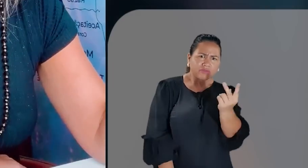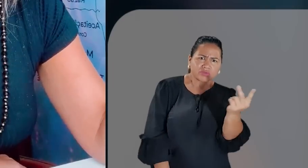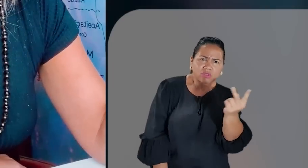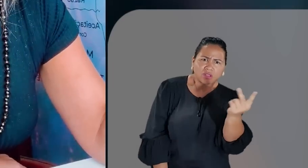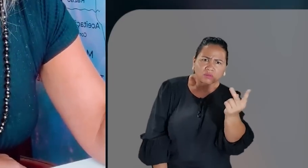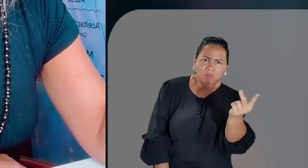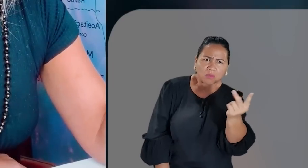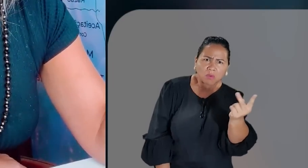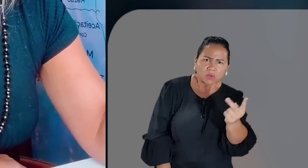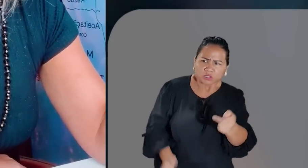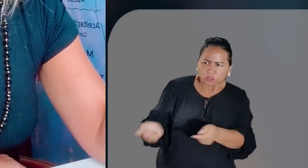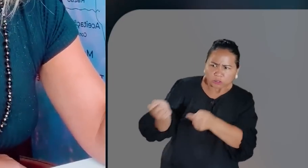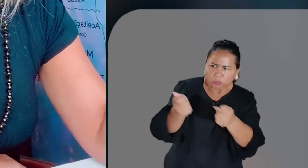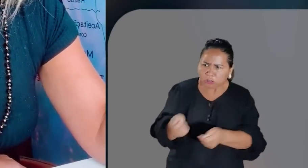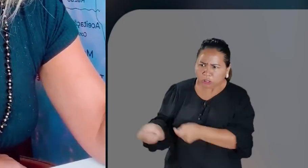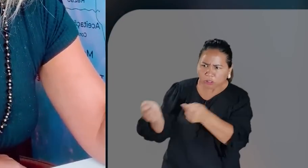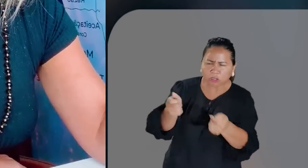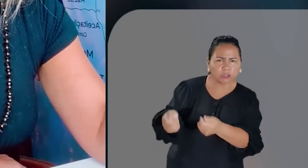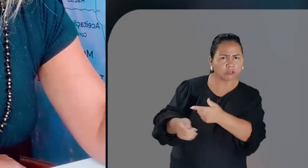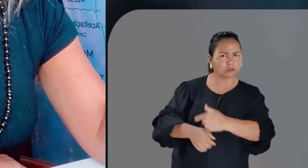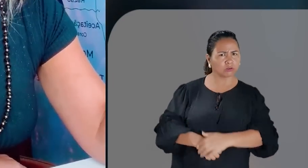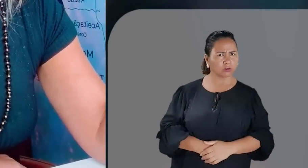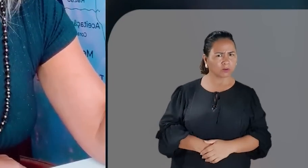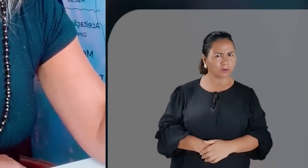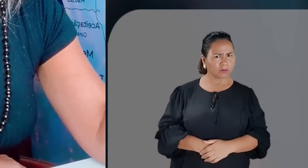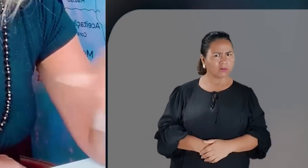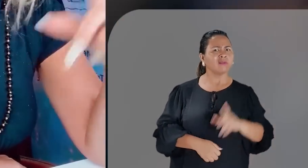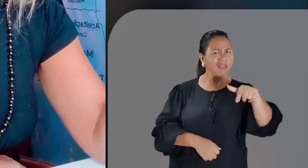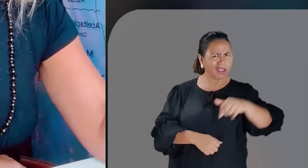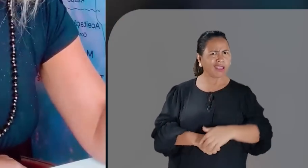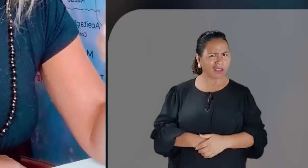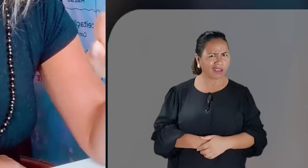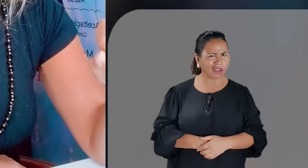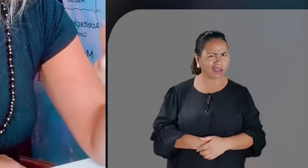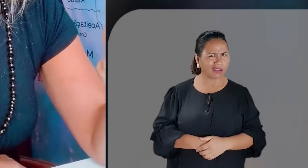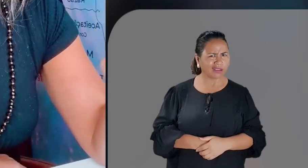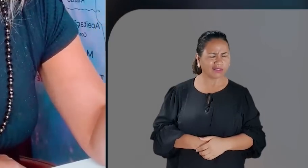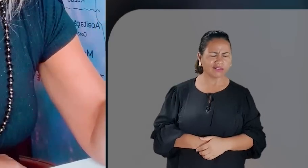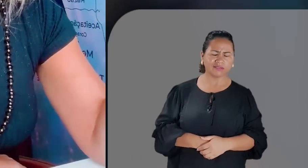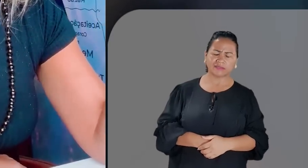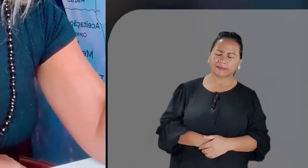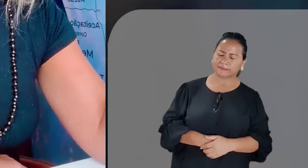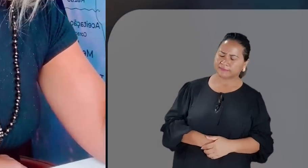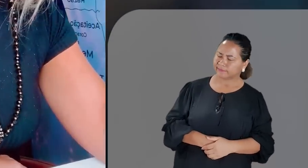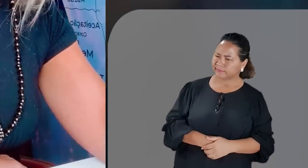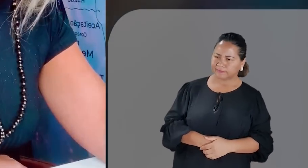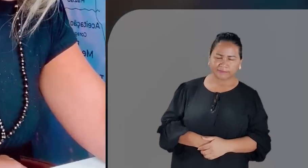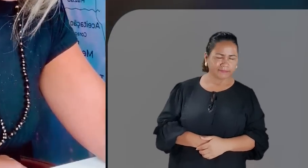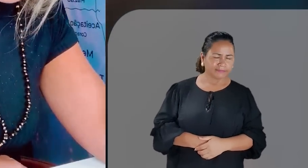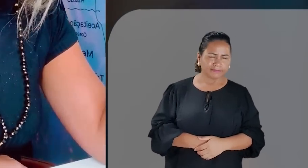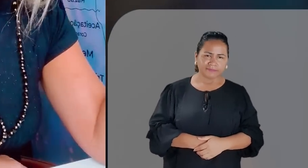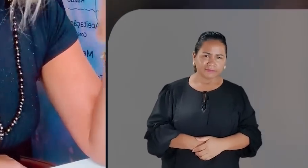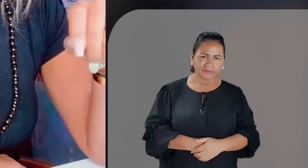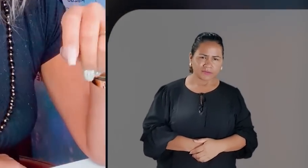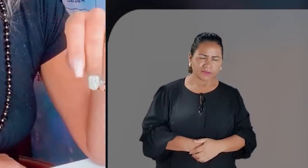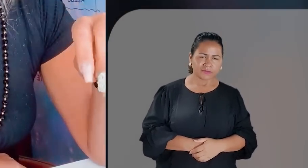mulher. Vocês dois estão enganando essa pessoa, e do contrário também. Estão enganando um homem que está em